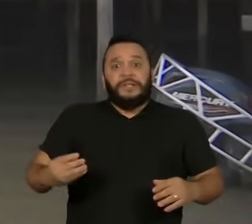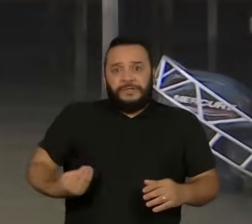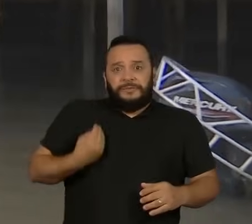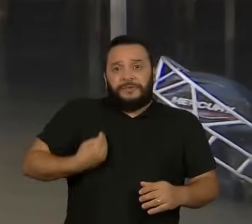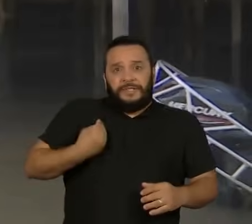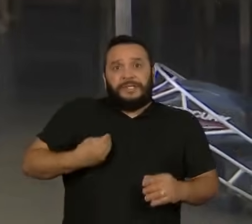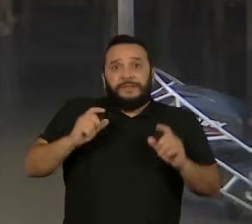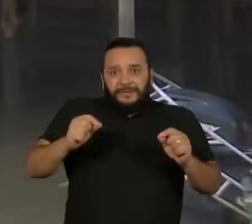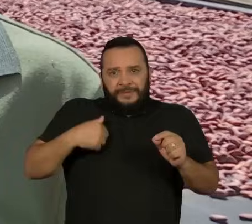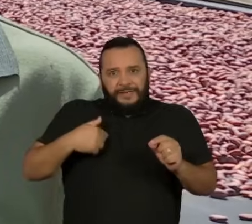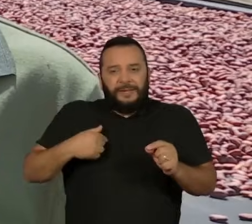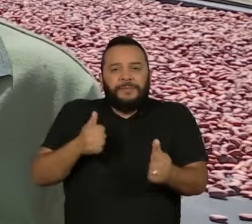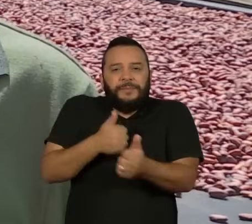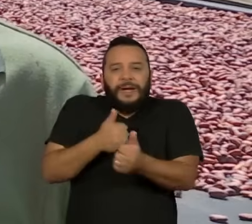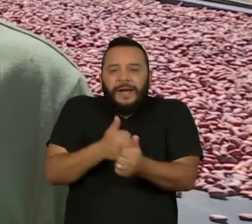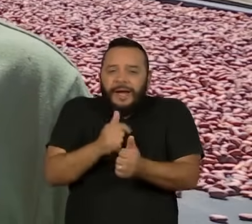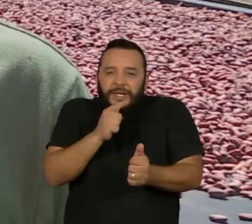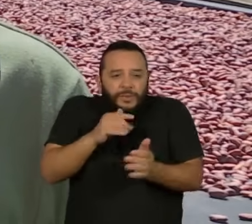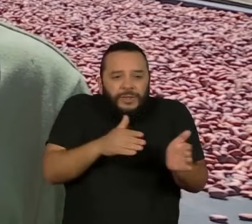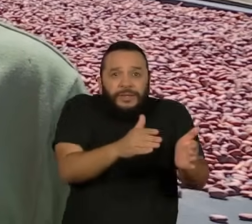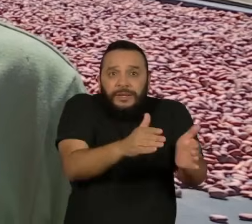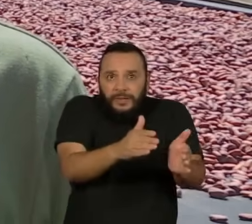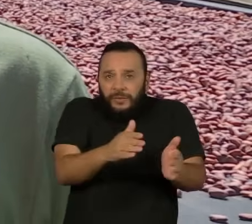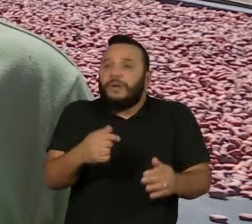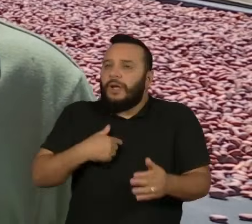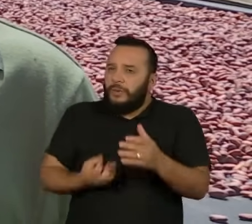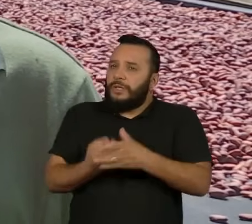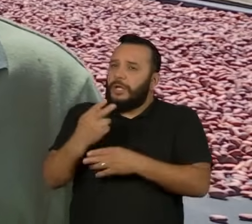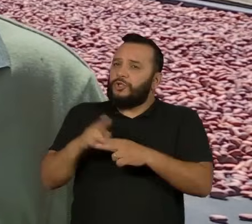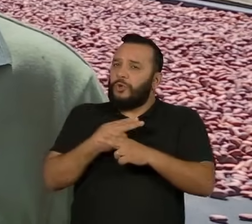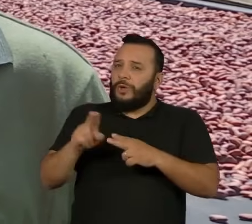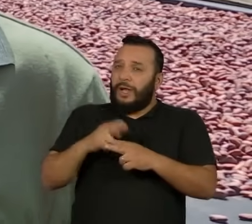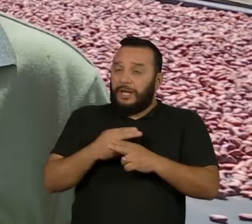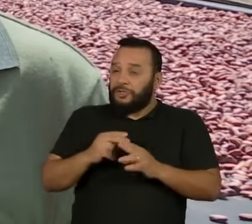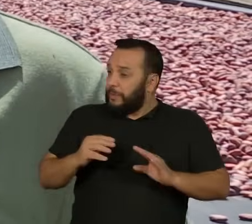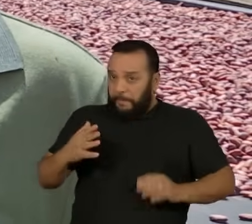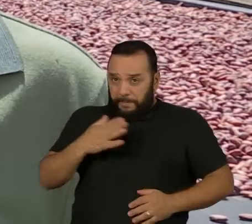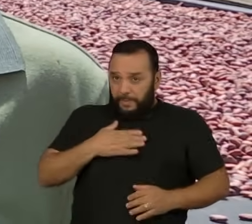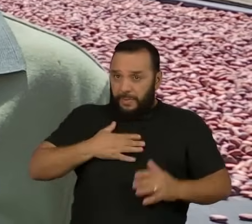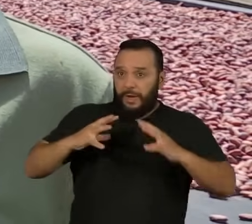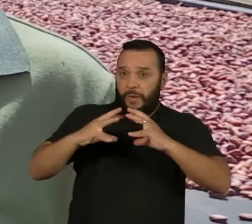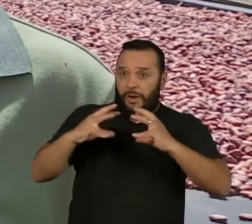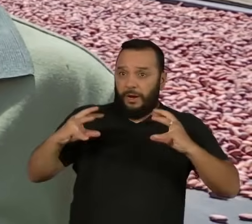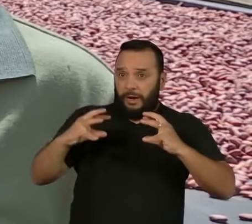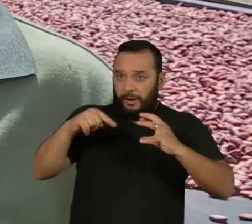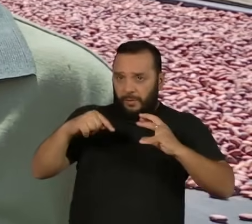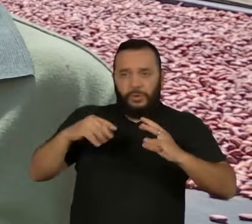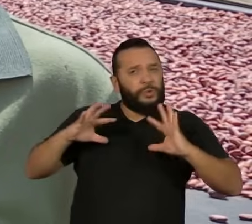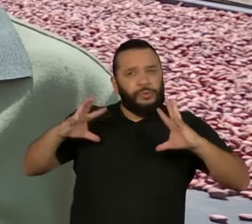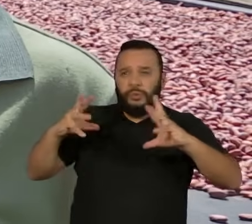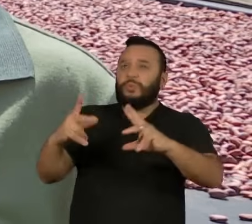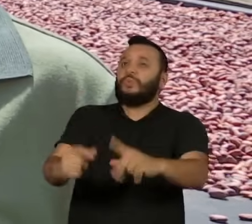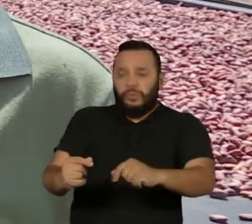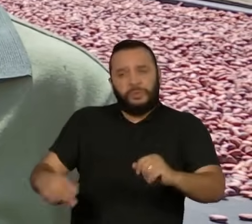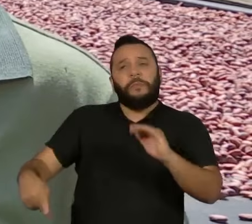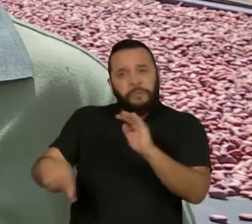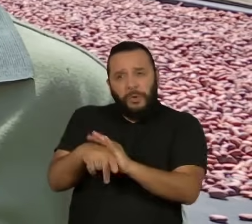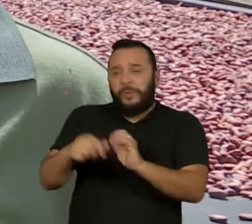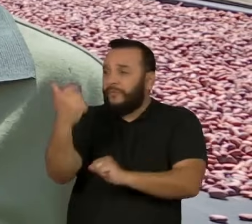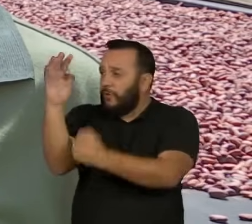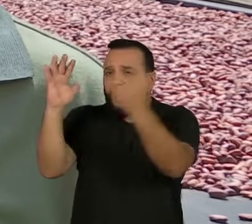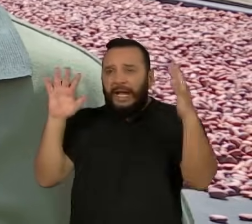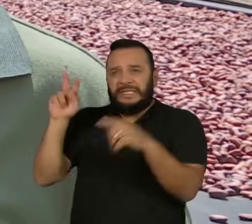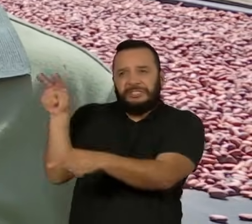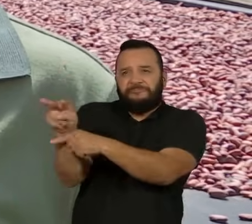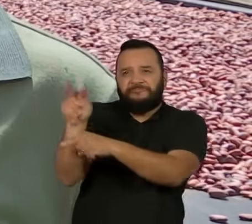meu próprio chocolate. Aqui o meu cacau ele é todo debaixo da floresta e eu consigo conciliar. Então, para mim, a floresta